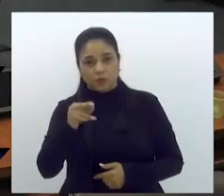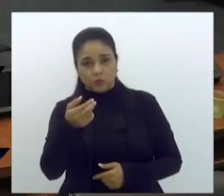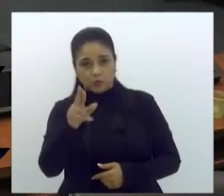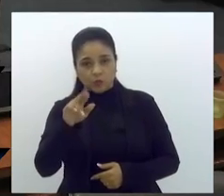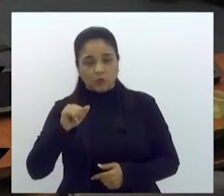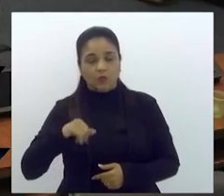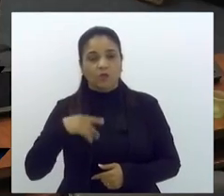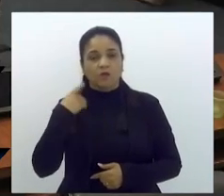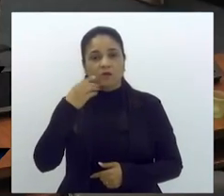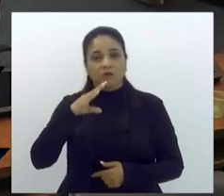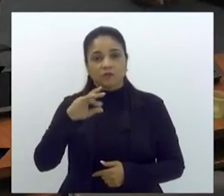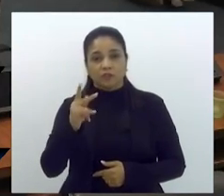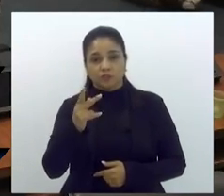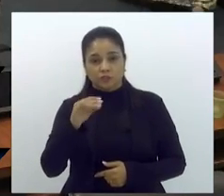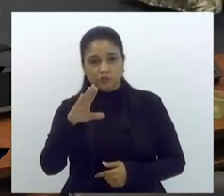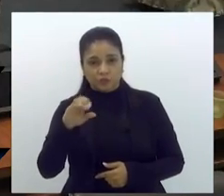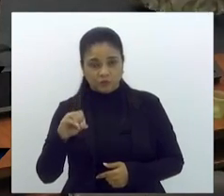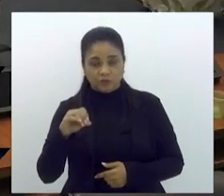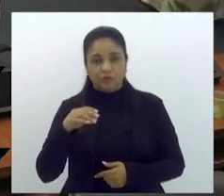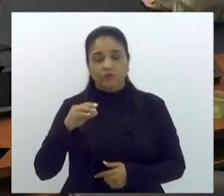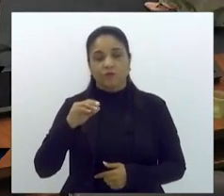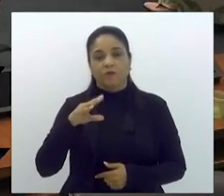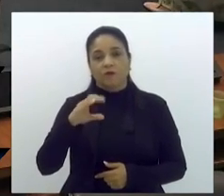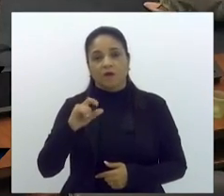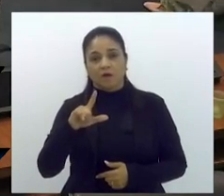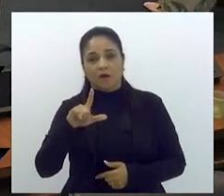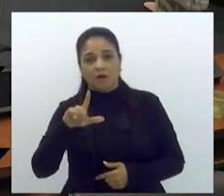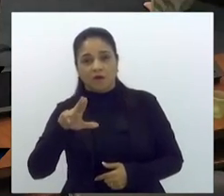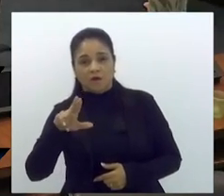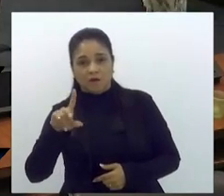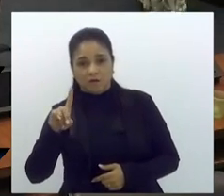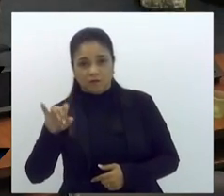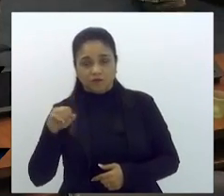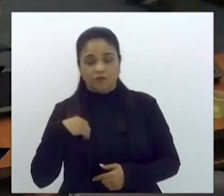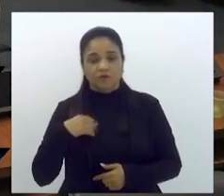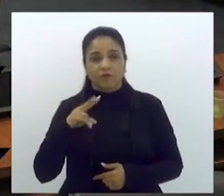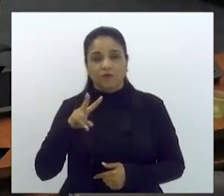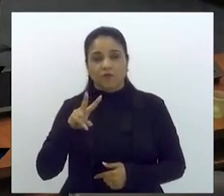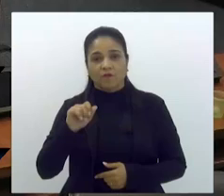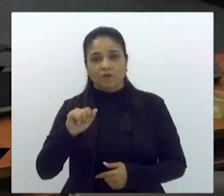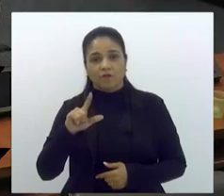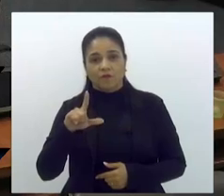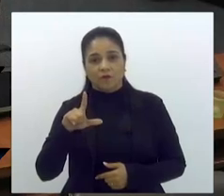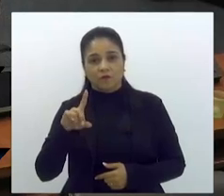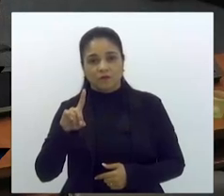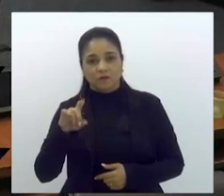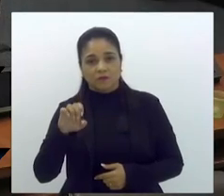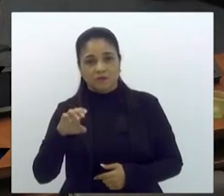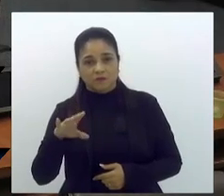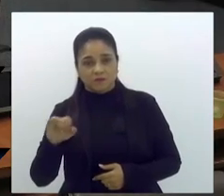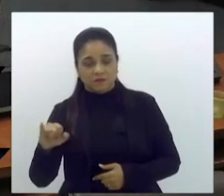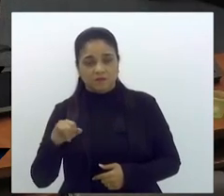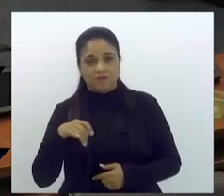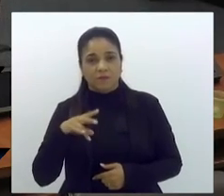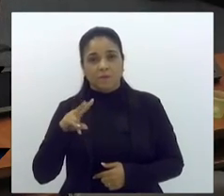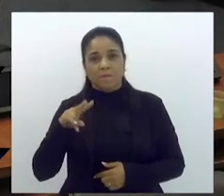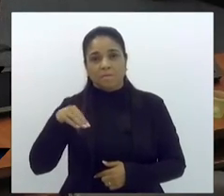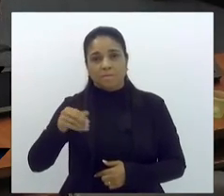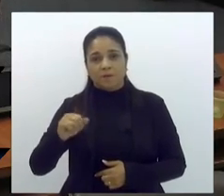Deputado Cláudio Caiado Deputado Valdeci da Saúde Deputado Samuel Malafaia